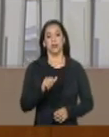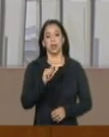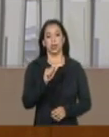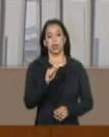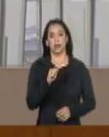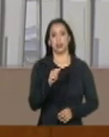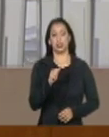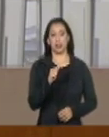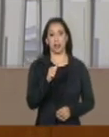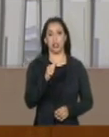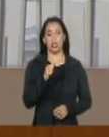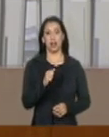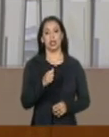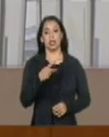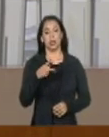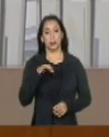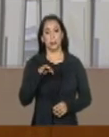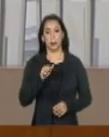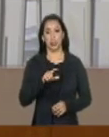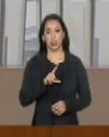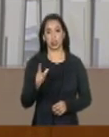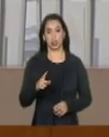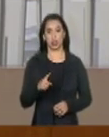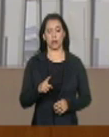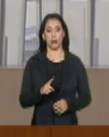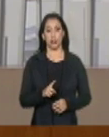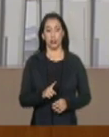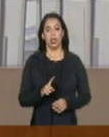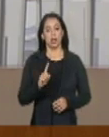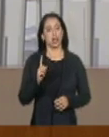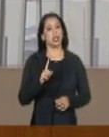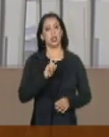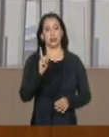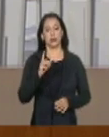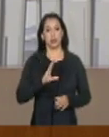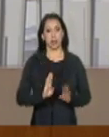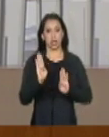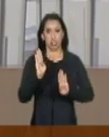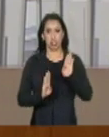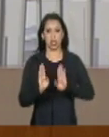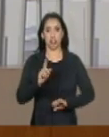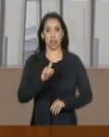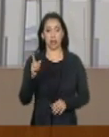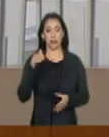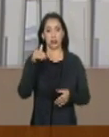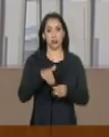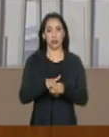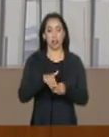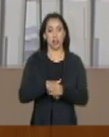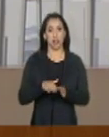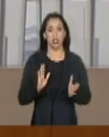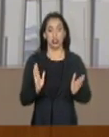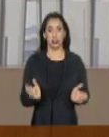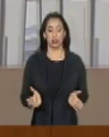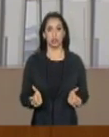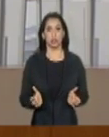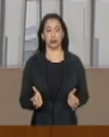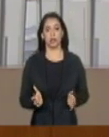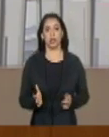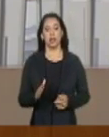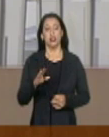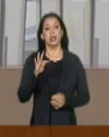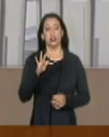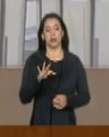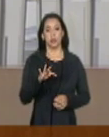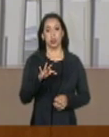se decretar a inelegibilidade dos candidatos, e assim fazia o Tribunal Regional Eleitoral do Rio de Janeiro, e